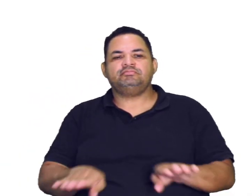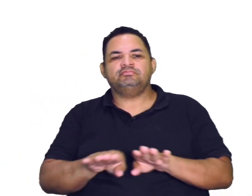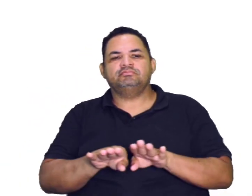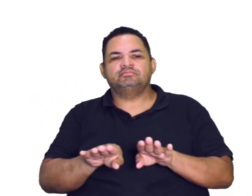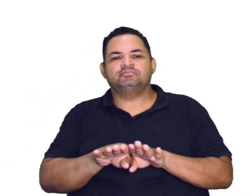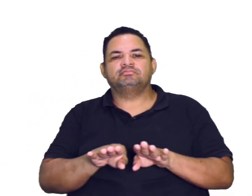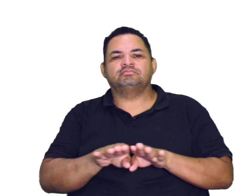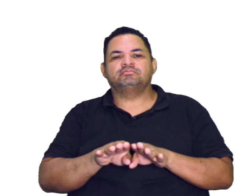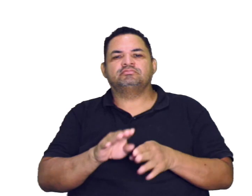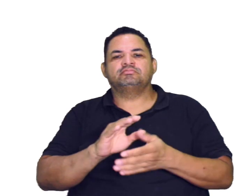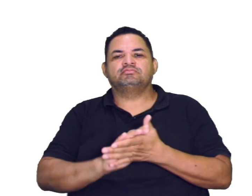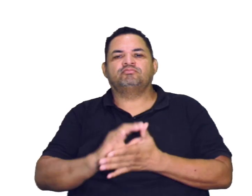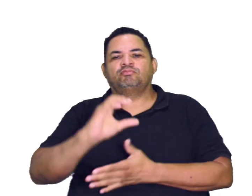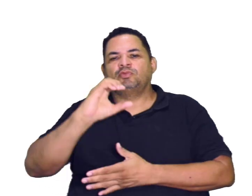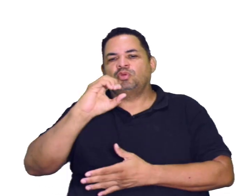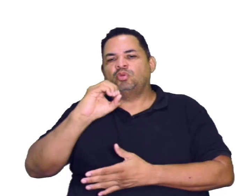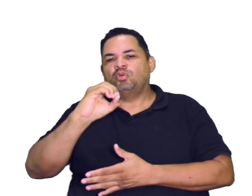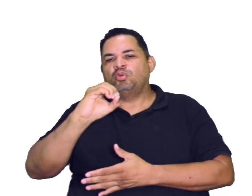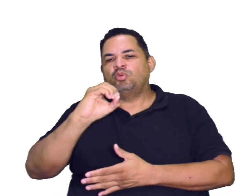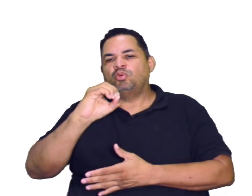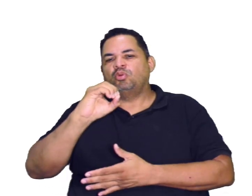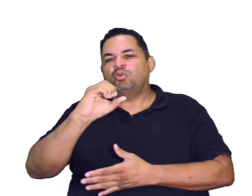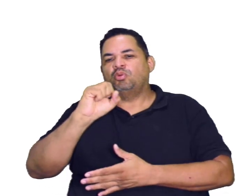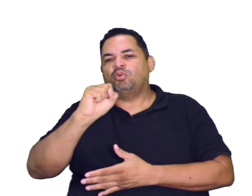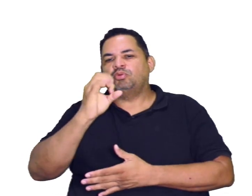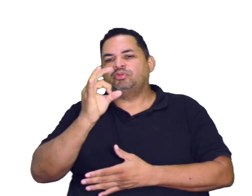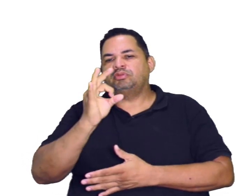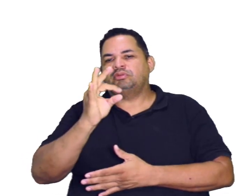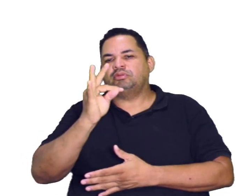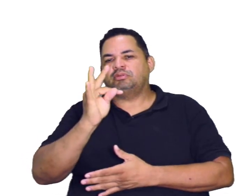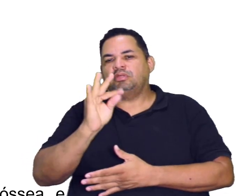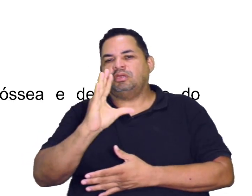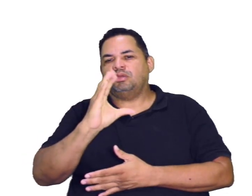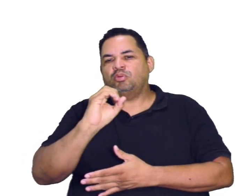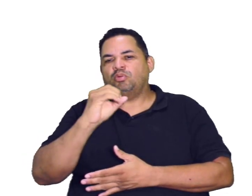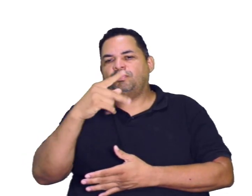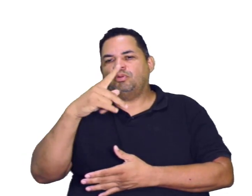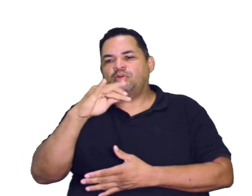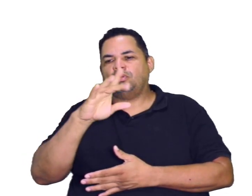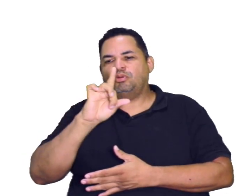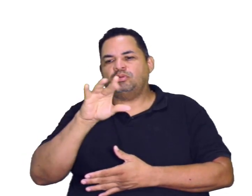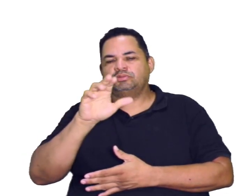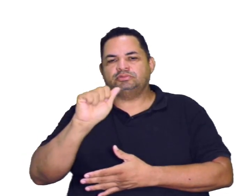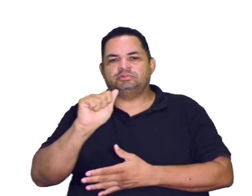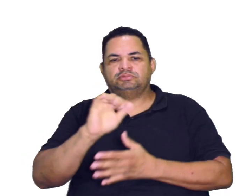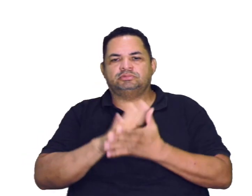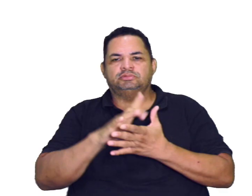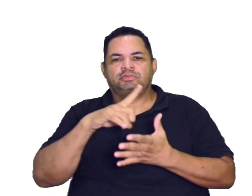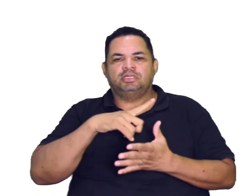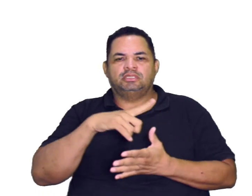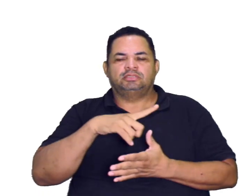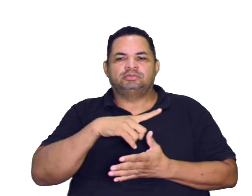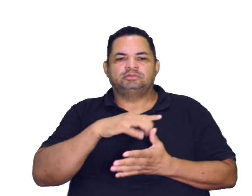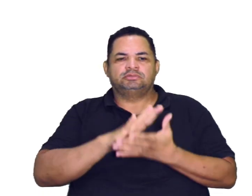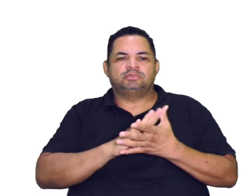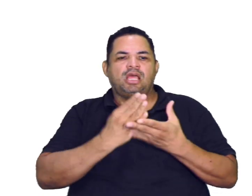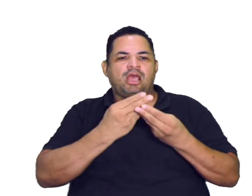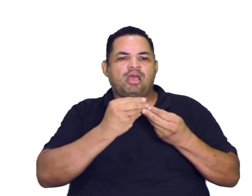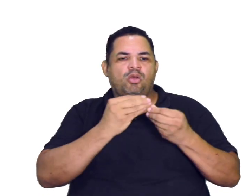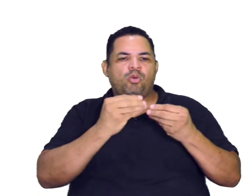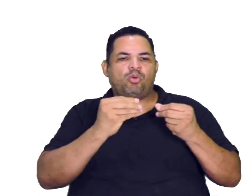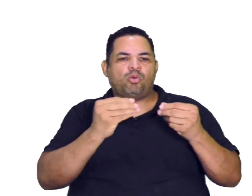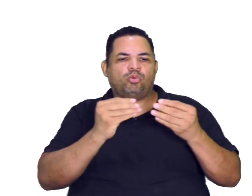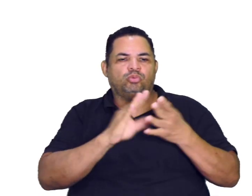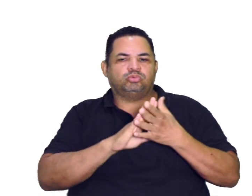Também falo aqui a respeito da osteoporose. E aqui a osteoporose, ela pode ser caracterizada pela diminuição da massa